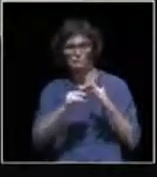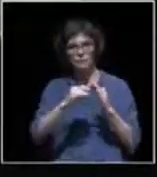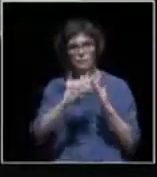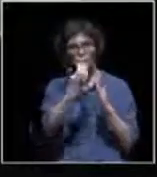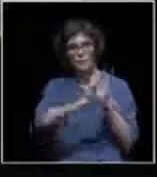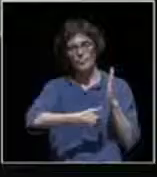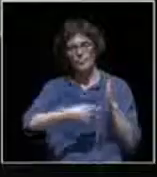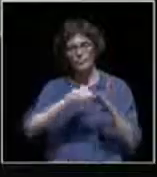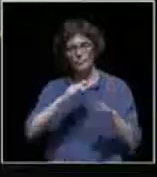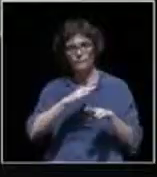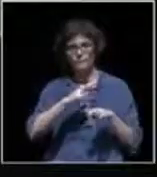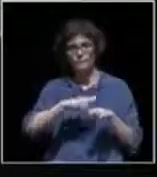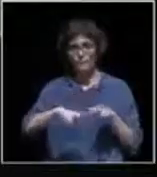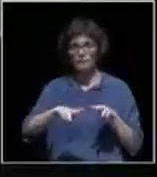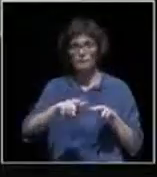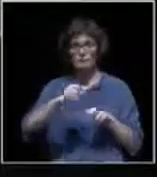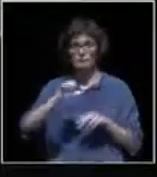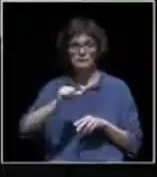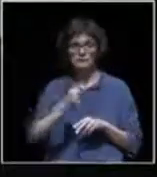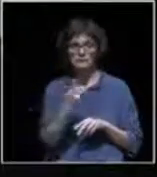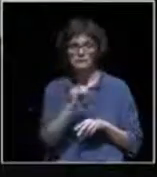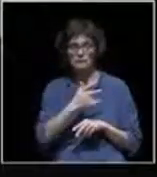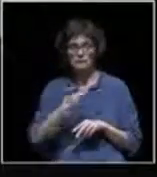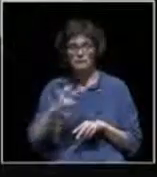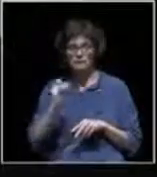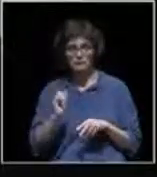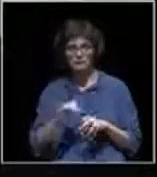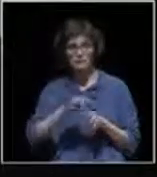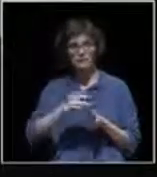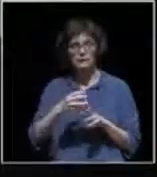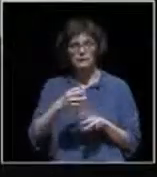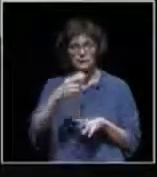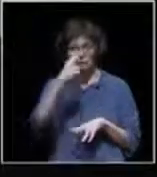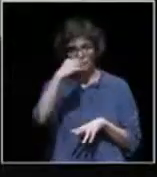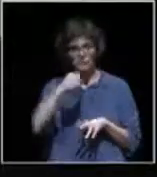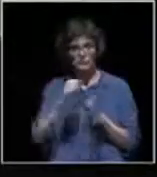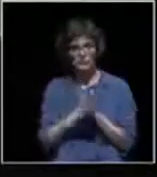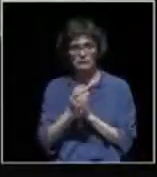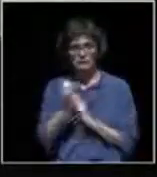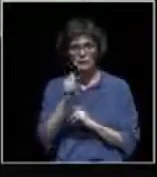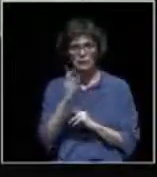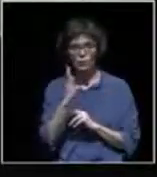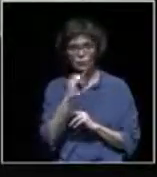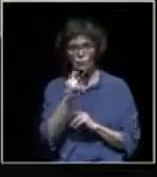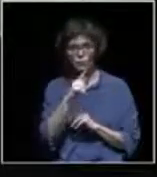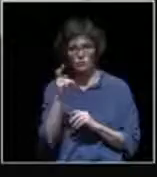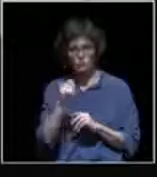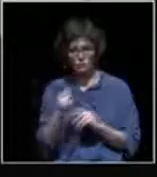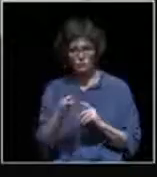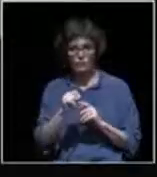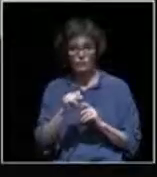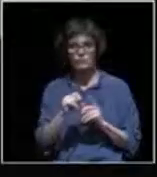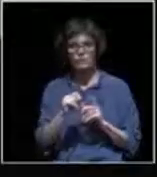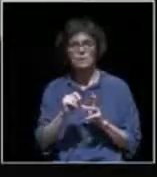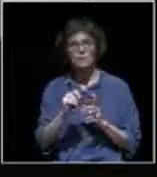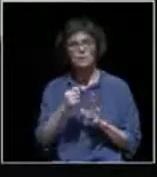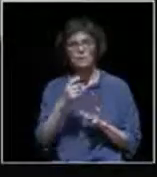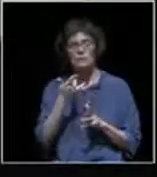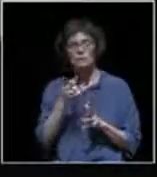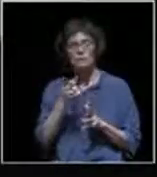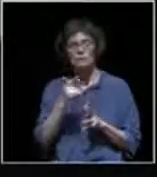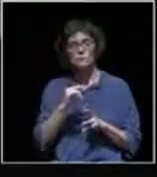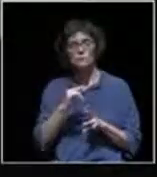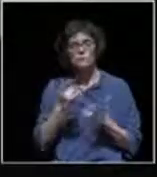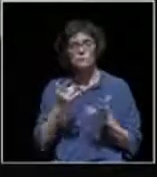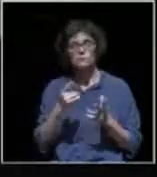de Alcântara, o talude da Calçada da Quintinha, da Machene Monteiro, do Castelo de São Jorge, da Rua Embaixador Martins Janeira, ou da escarpa da